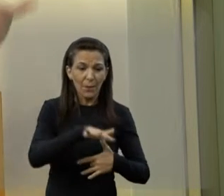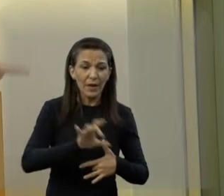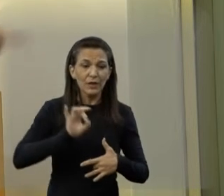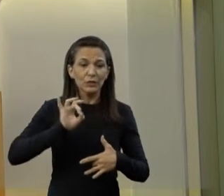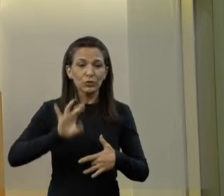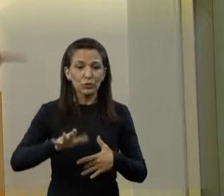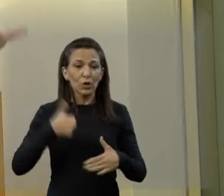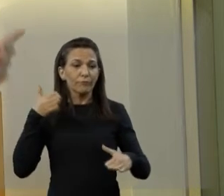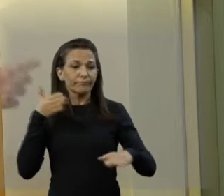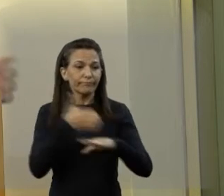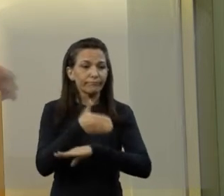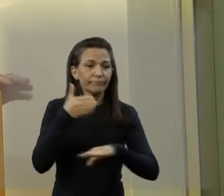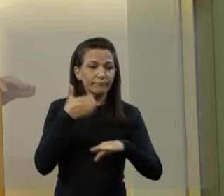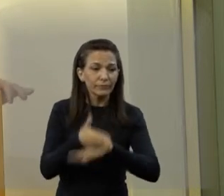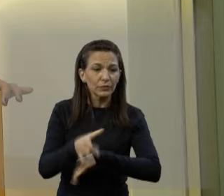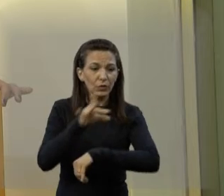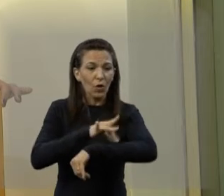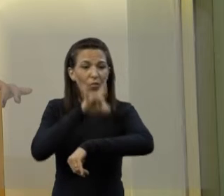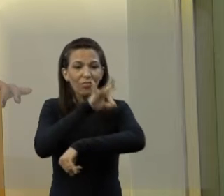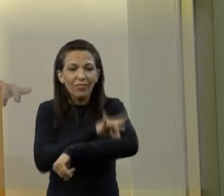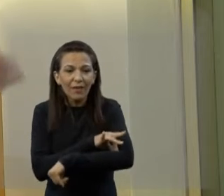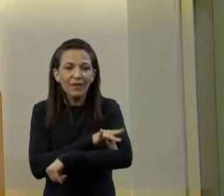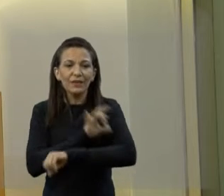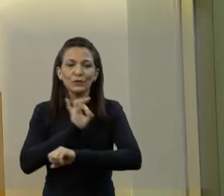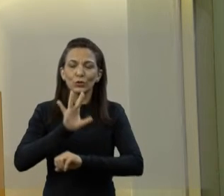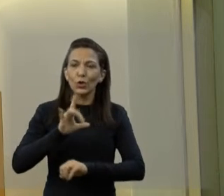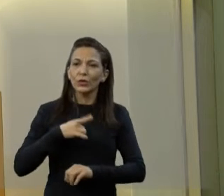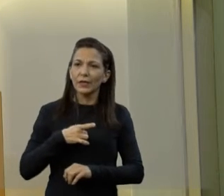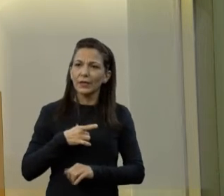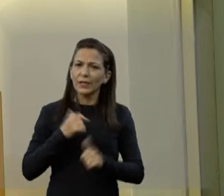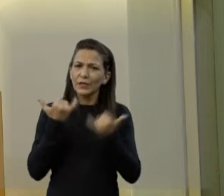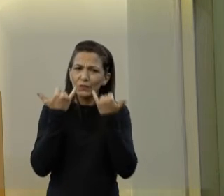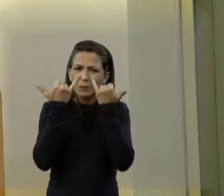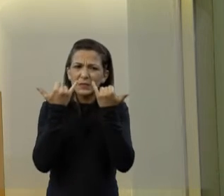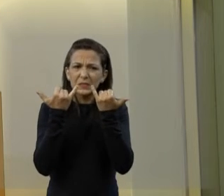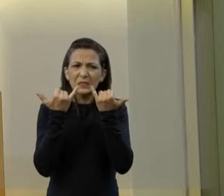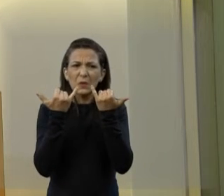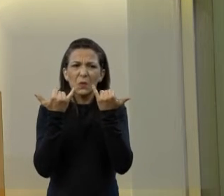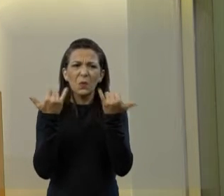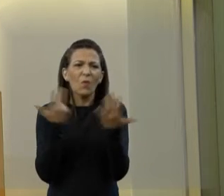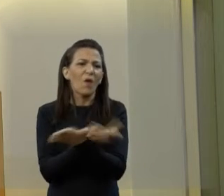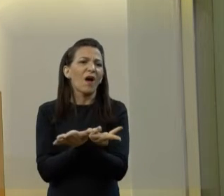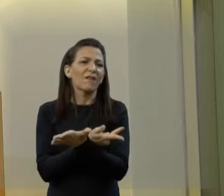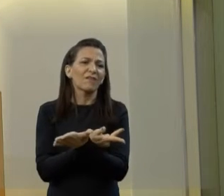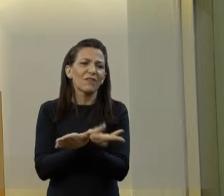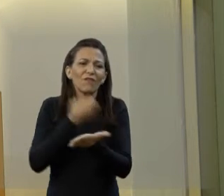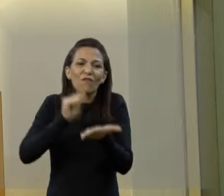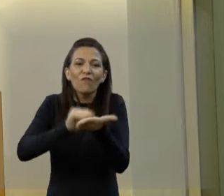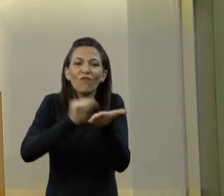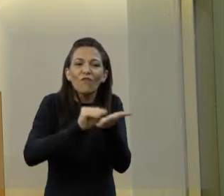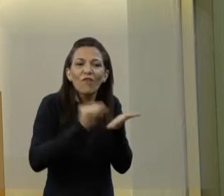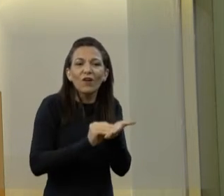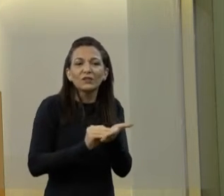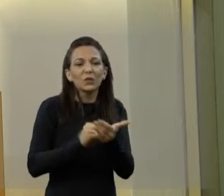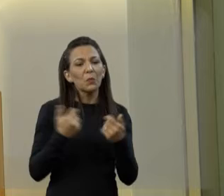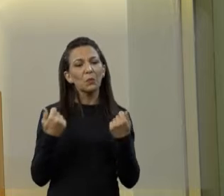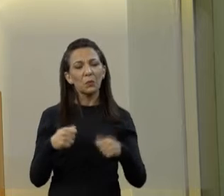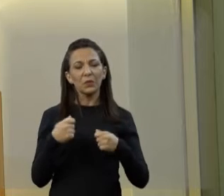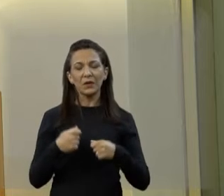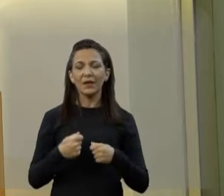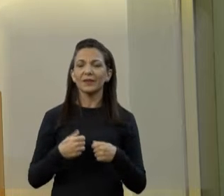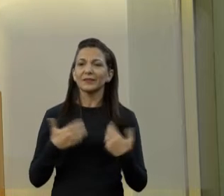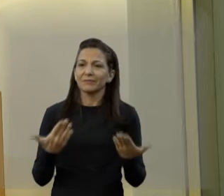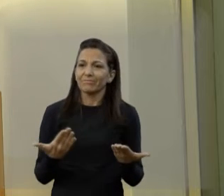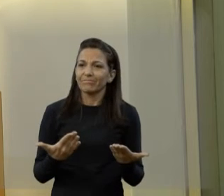receber os munícipes de combater a dengue porque passar informação pela metade da população Qual é a necessidade disso